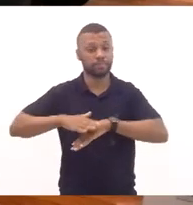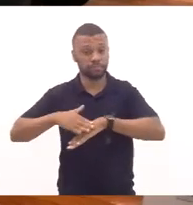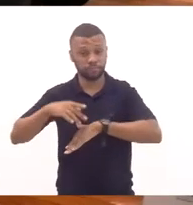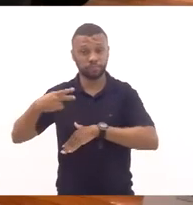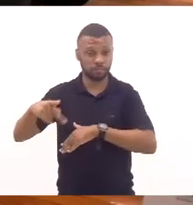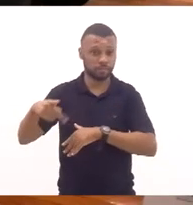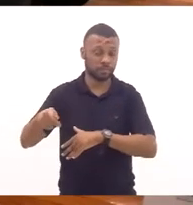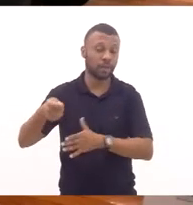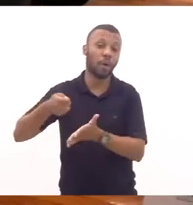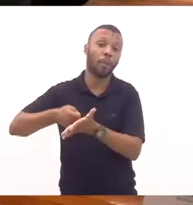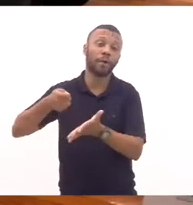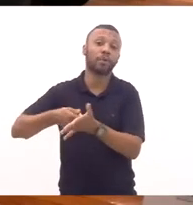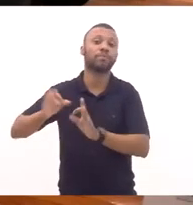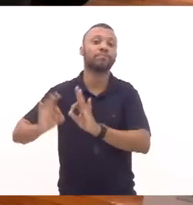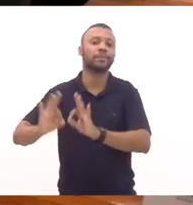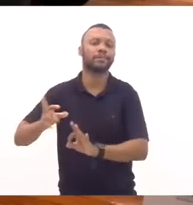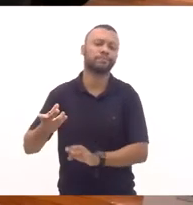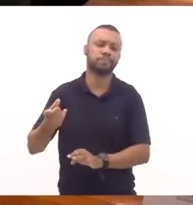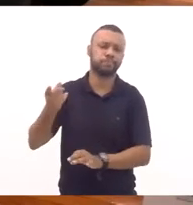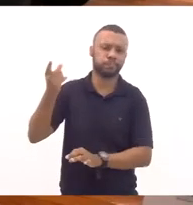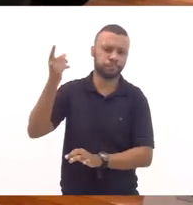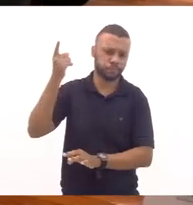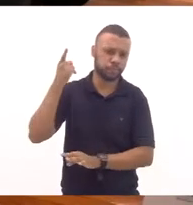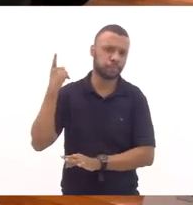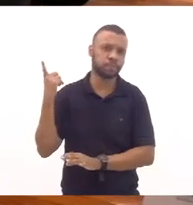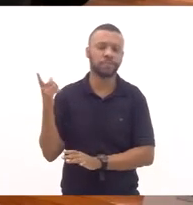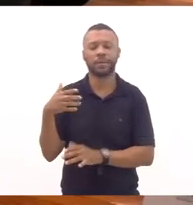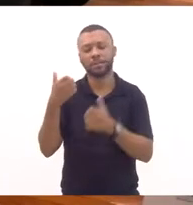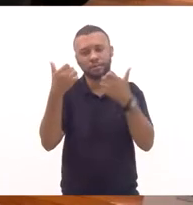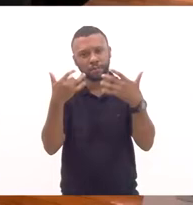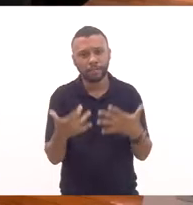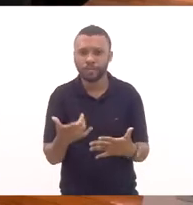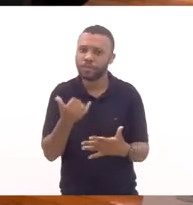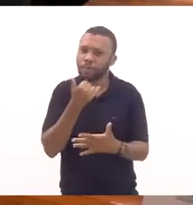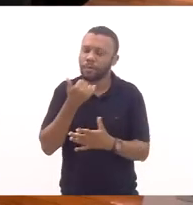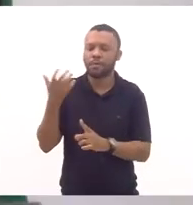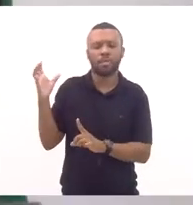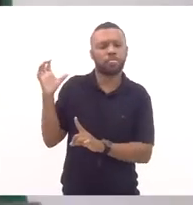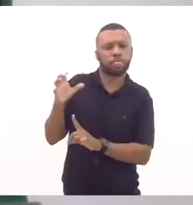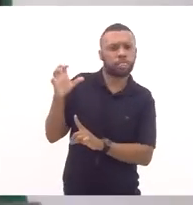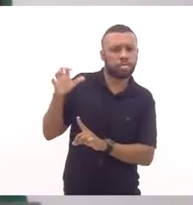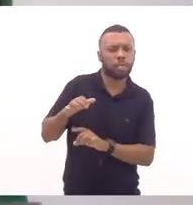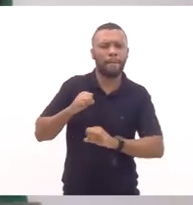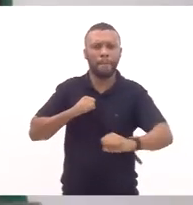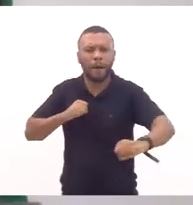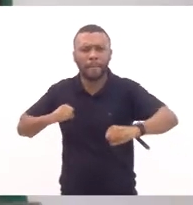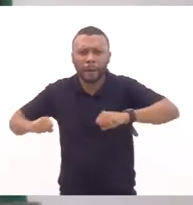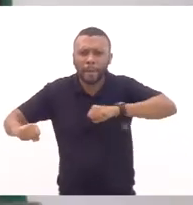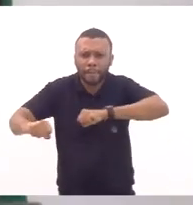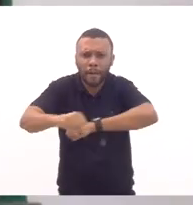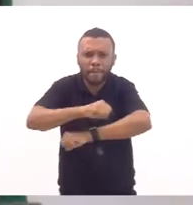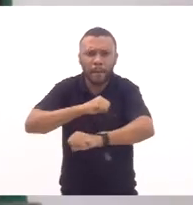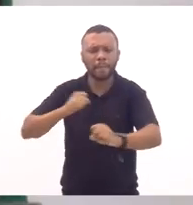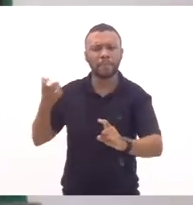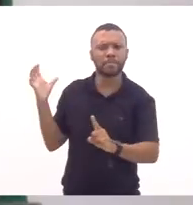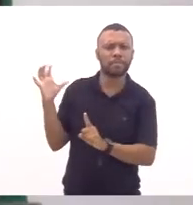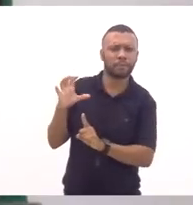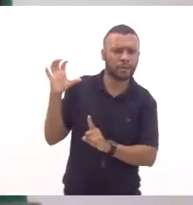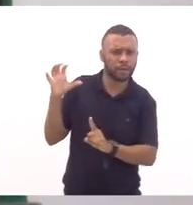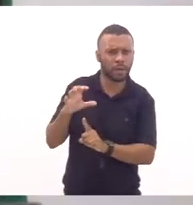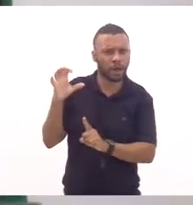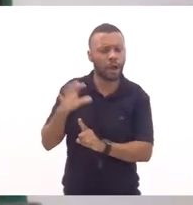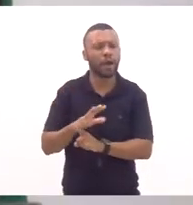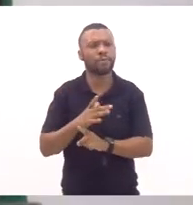feito já, né, há muito tempo, e dizendo, ó, bora barulhar, vamos fazer barulho, vamos fazer pressão, vamos para a porta